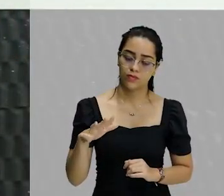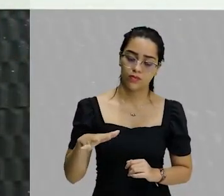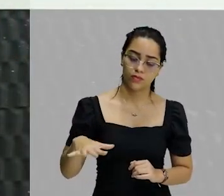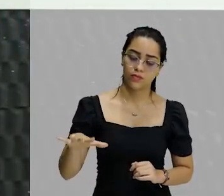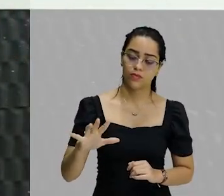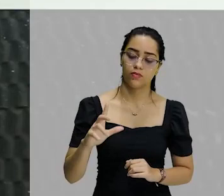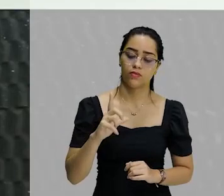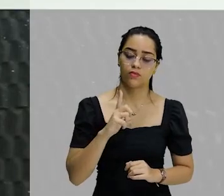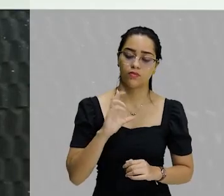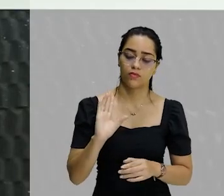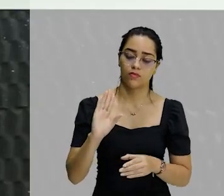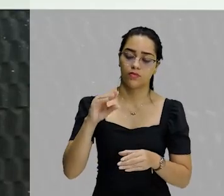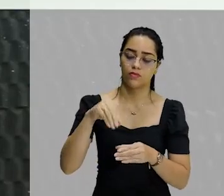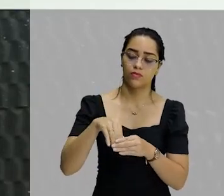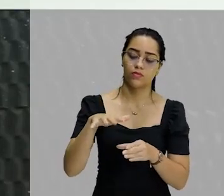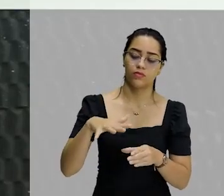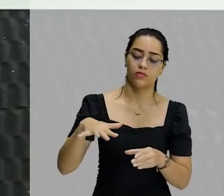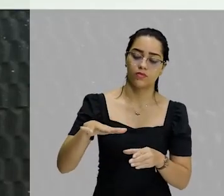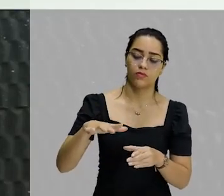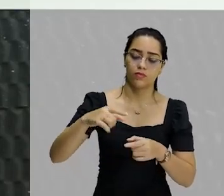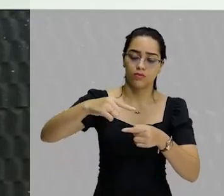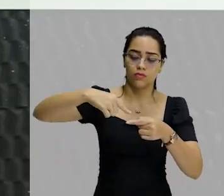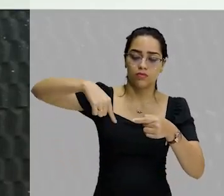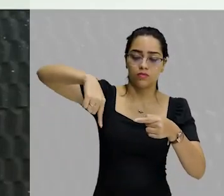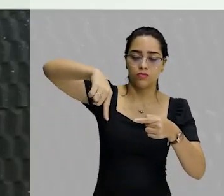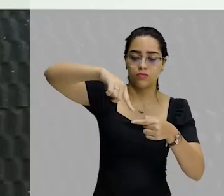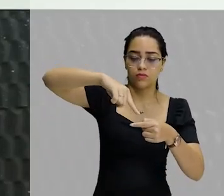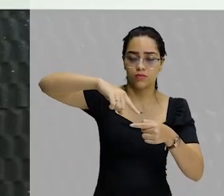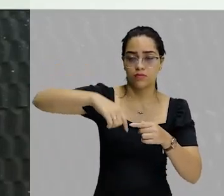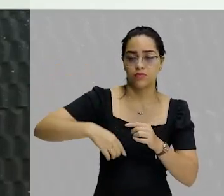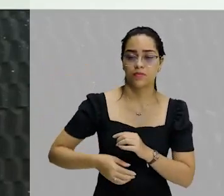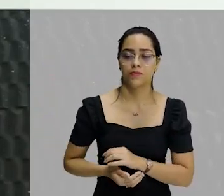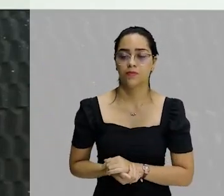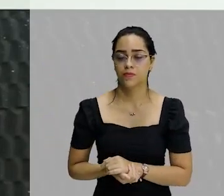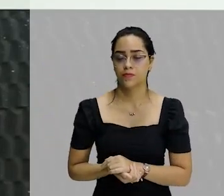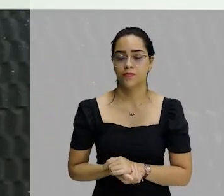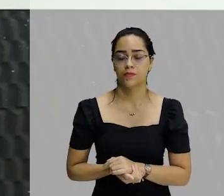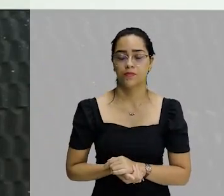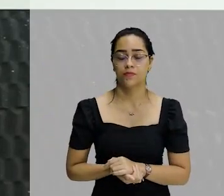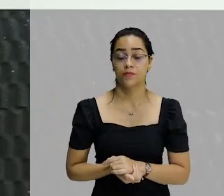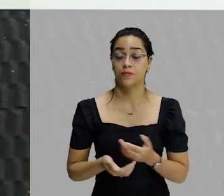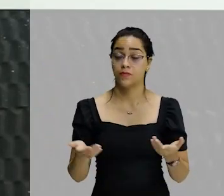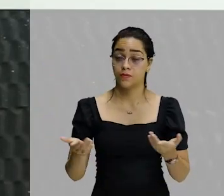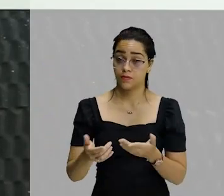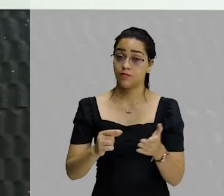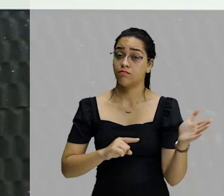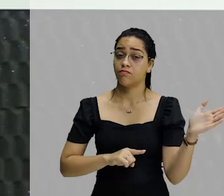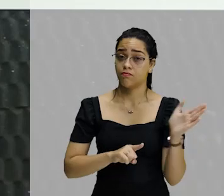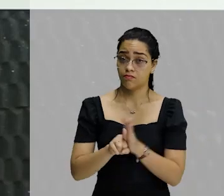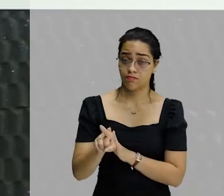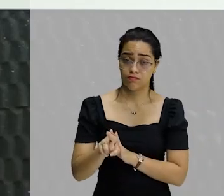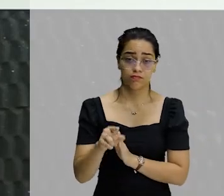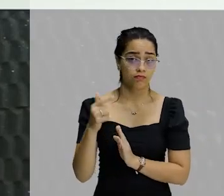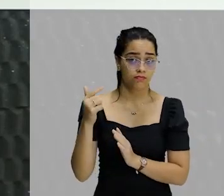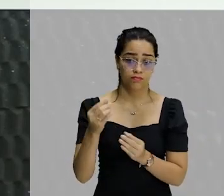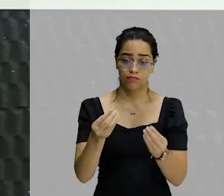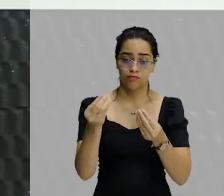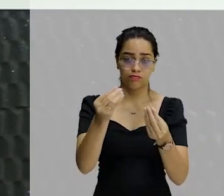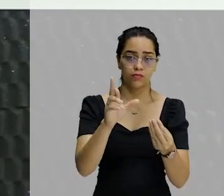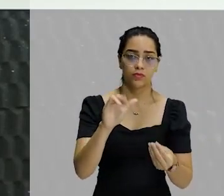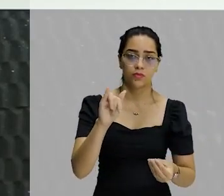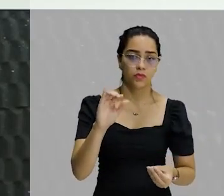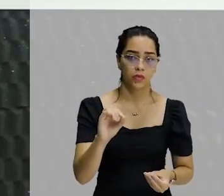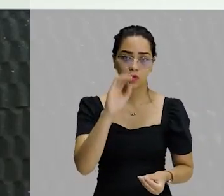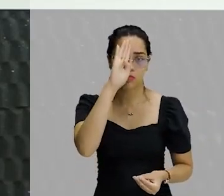espaço interno desse meu cilindro. Beleza, galera? Então, uma questão que ele não te deu o raio de graça,